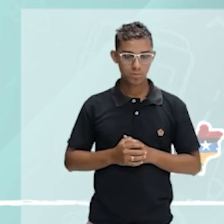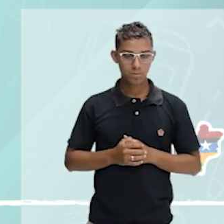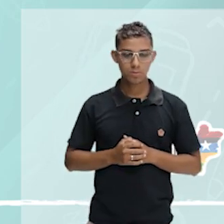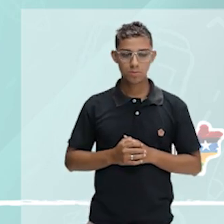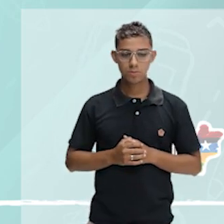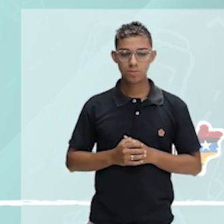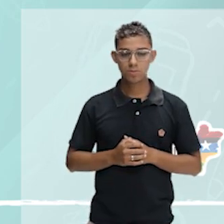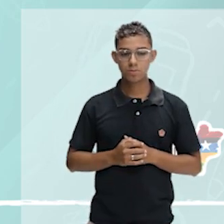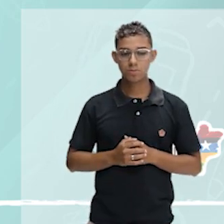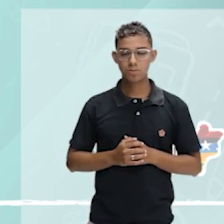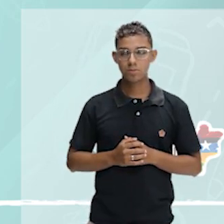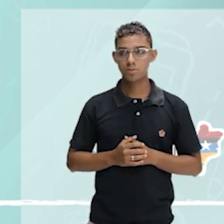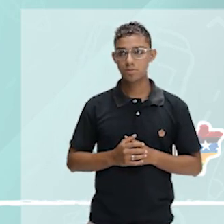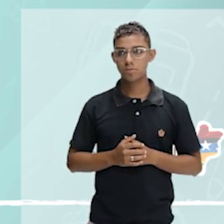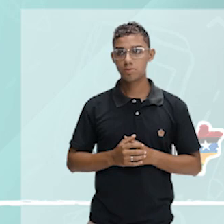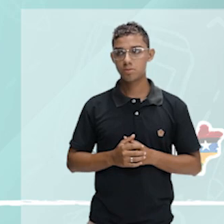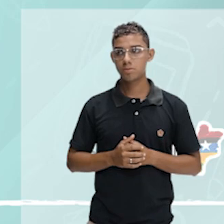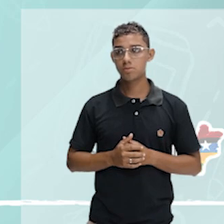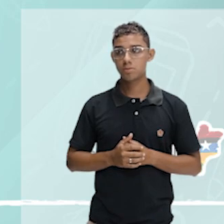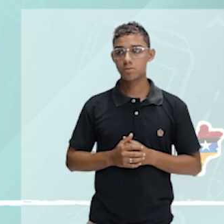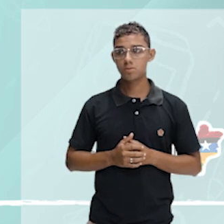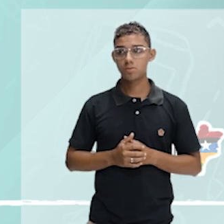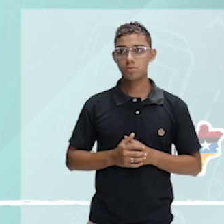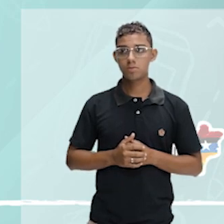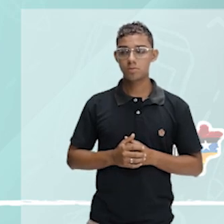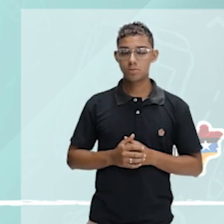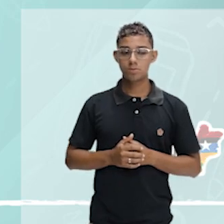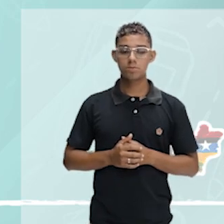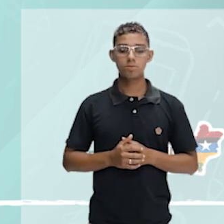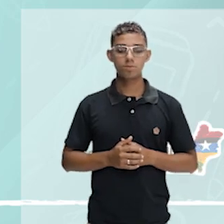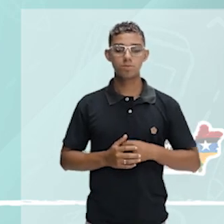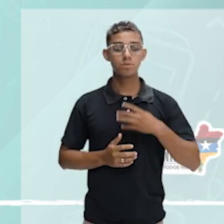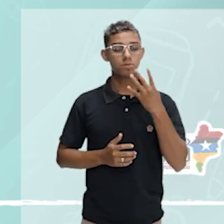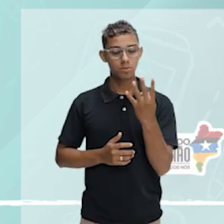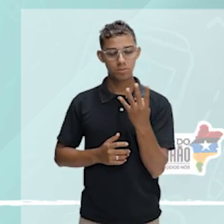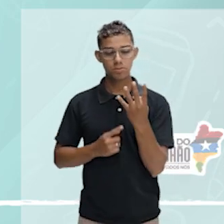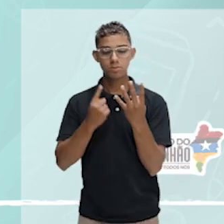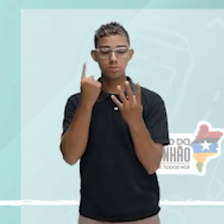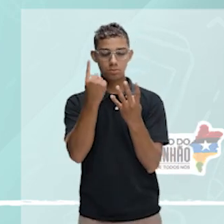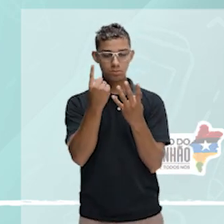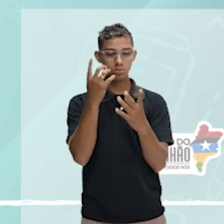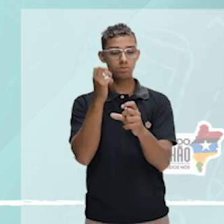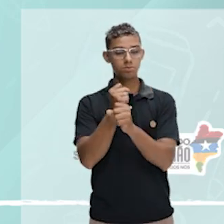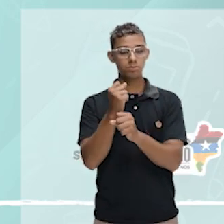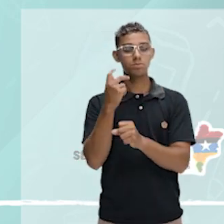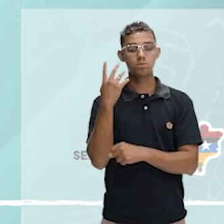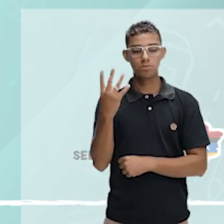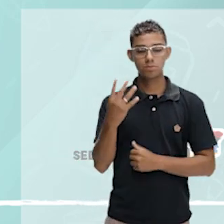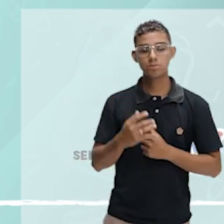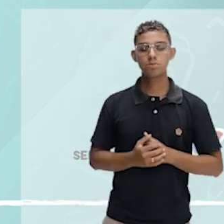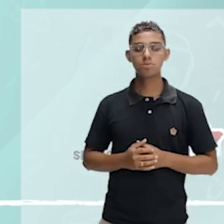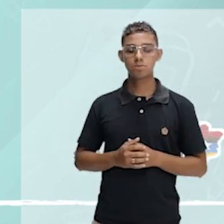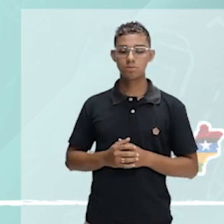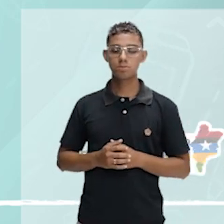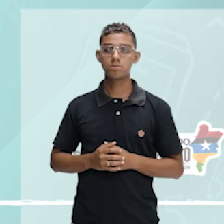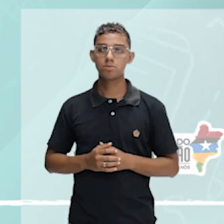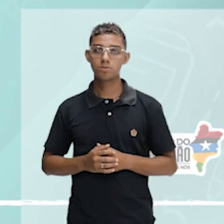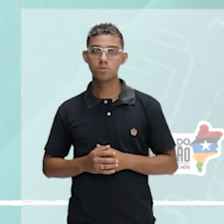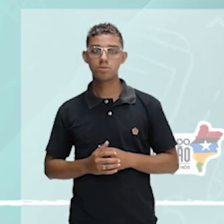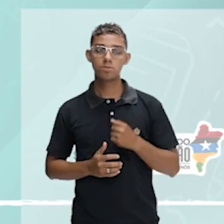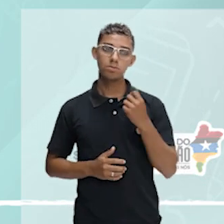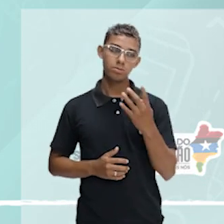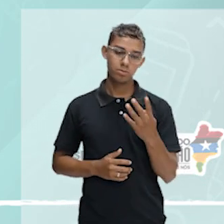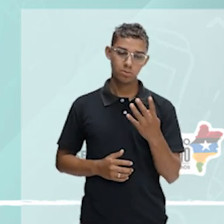de novo inverte a base de novo o quatro agora quatro elevado a unidade o próprio 4 próximo zero todo número